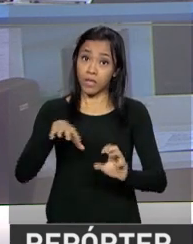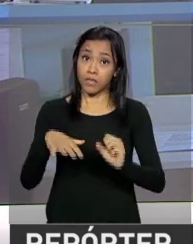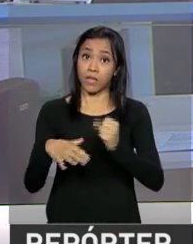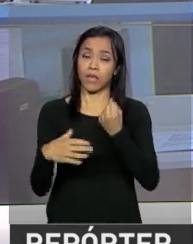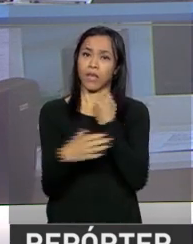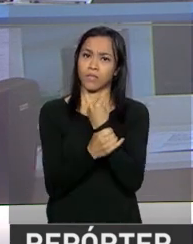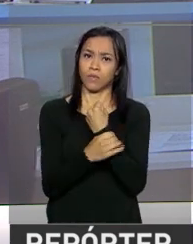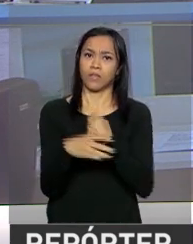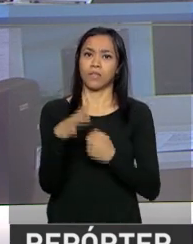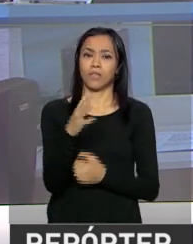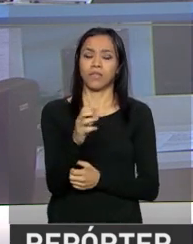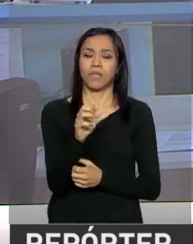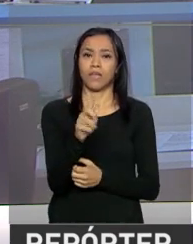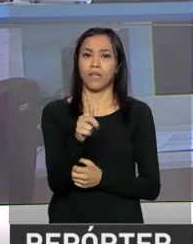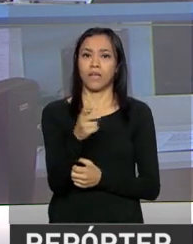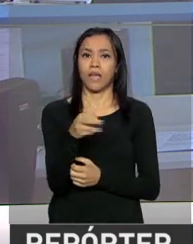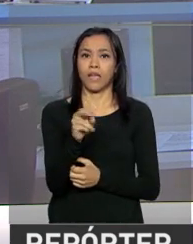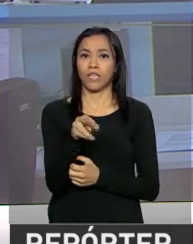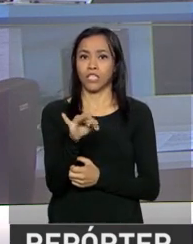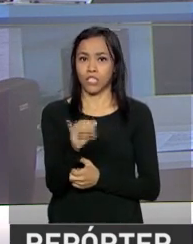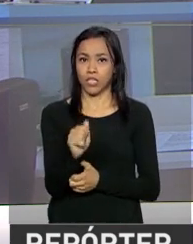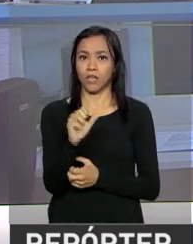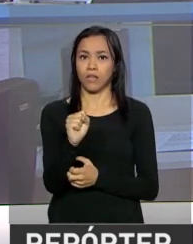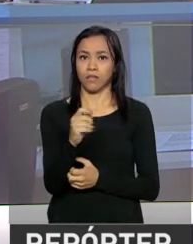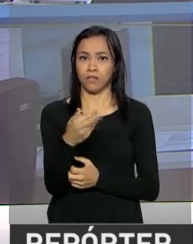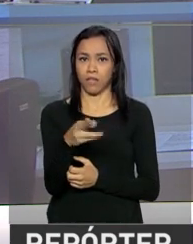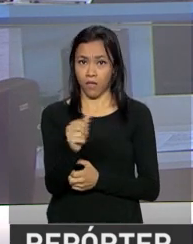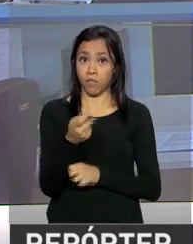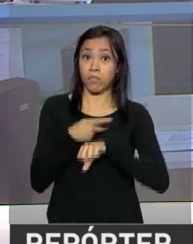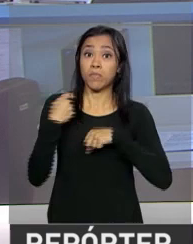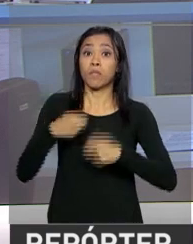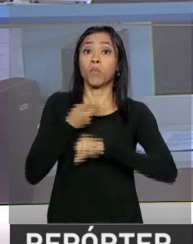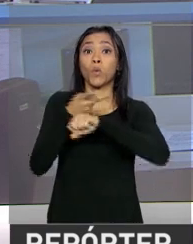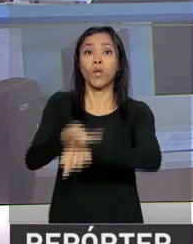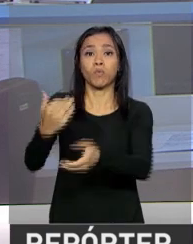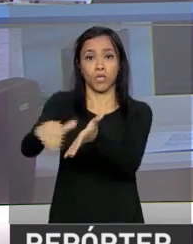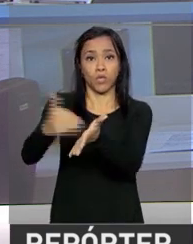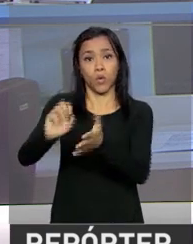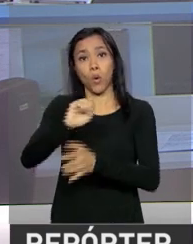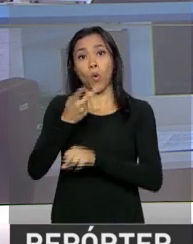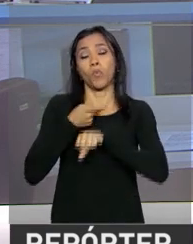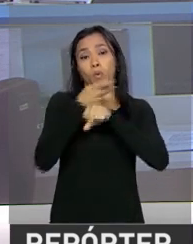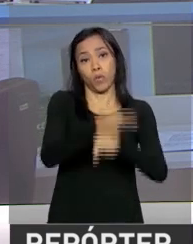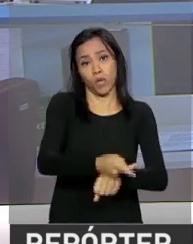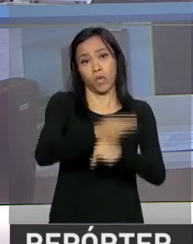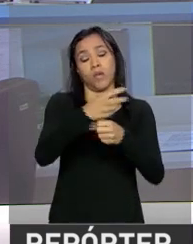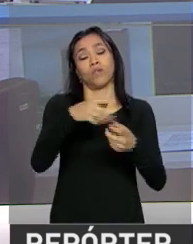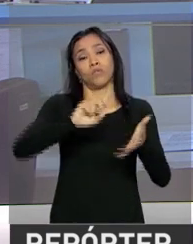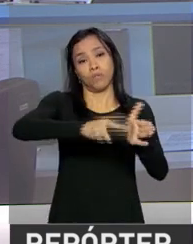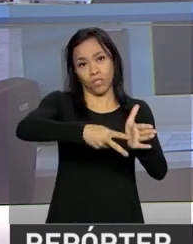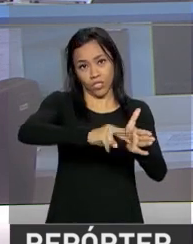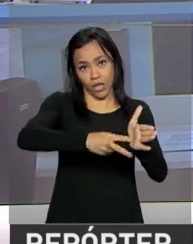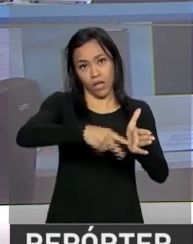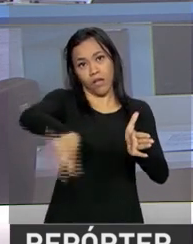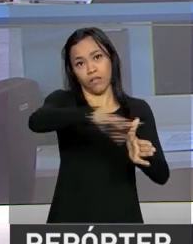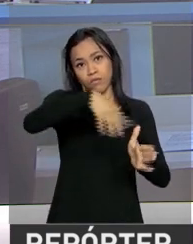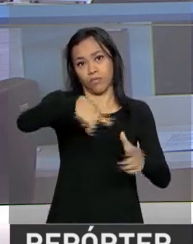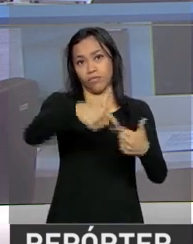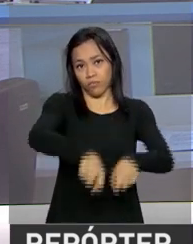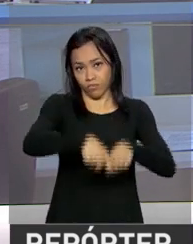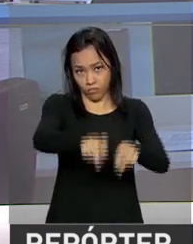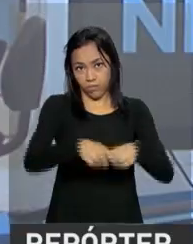participante, é preciso procurar o escritório de assistência técnica ou do Sindicato dos Trabalhadores Rurais da